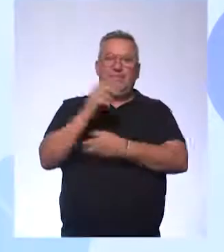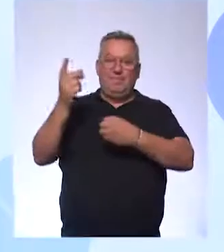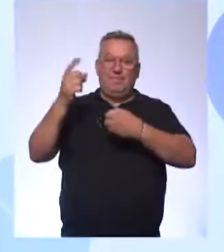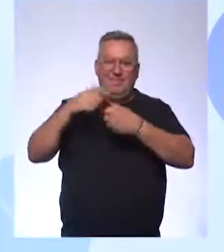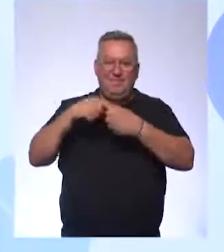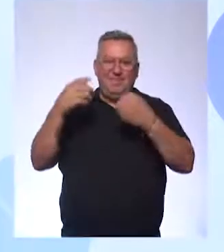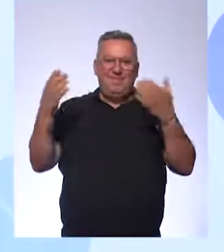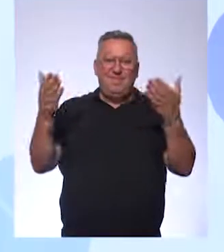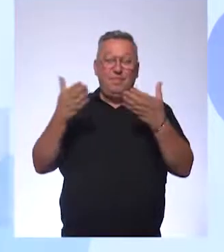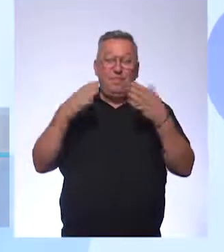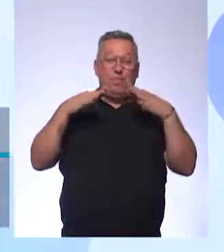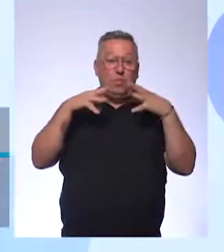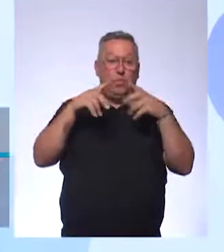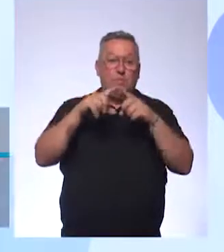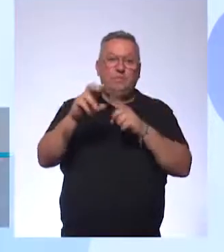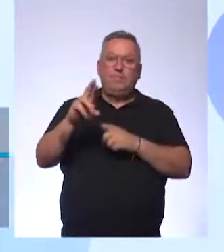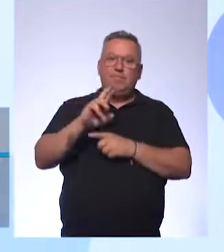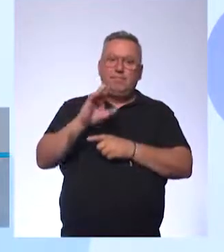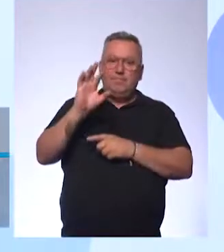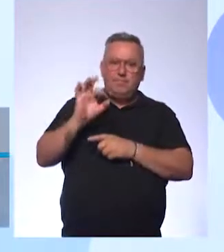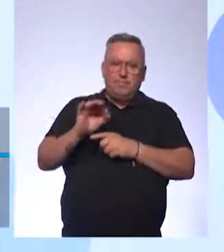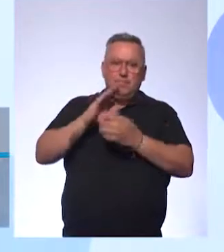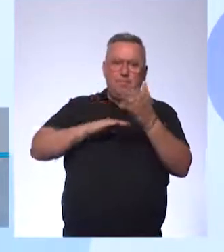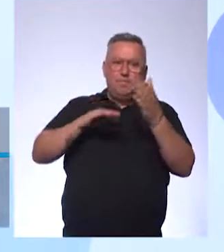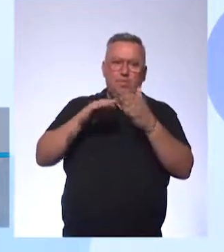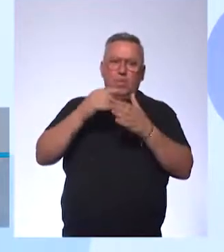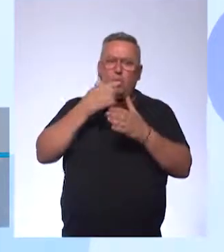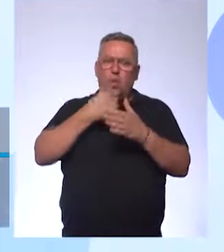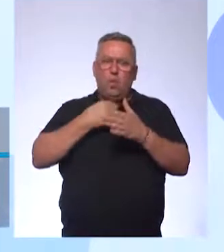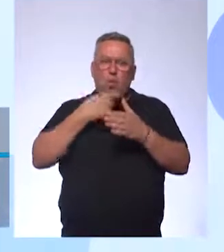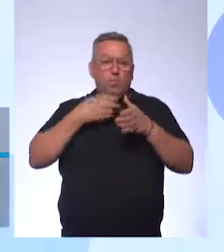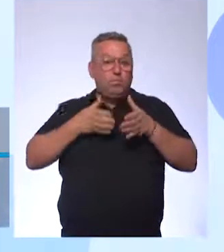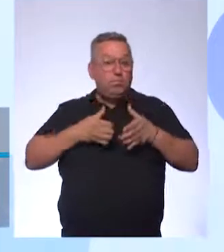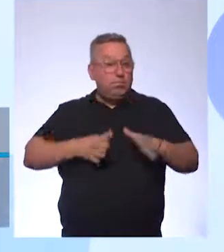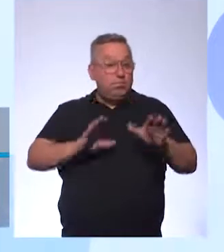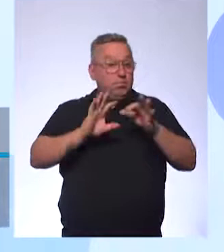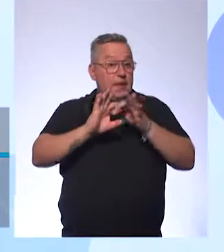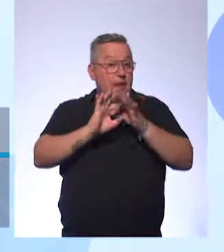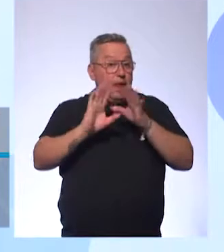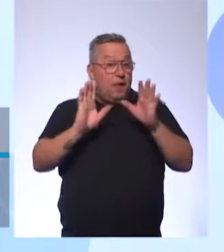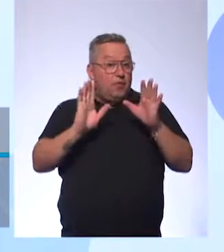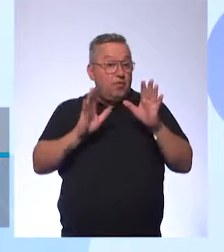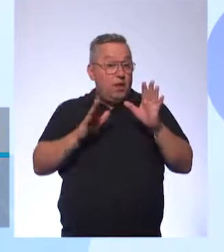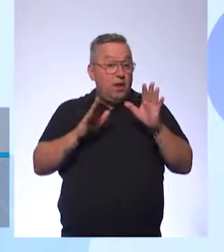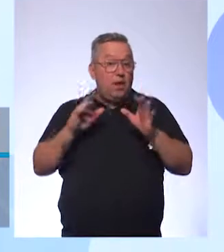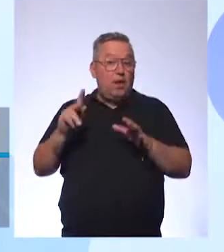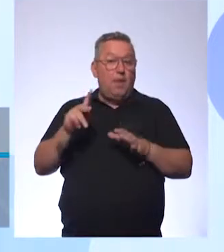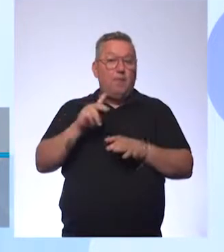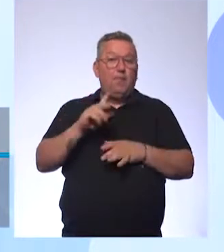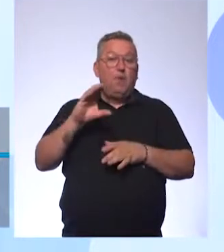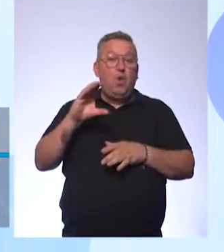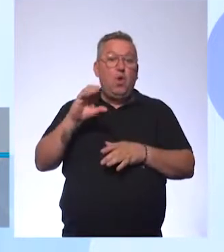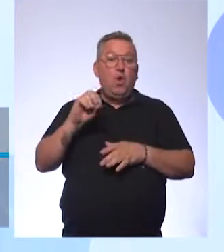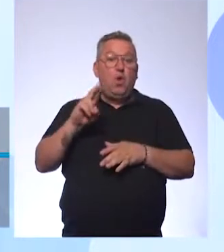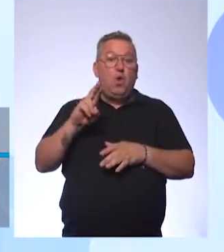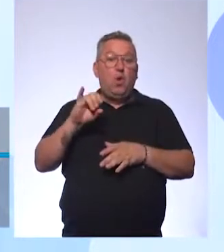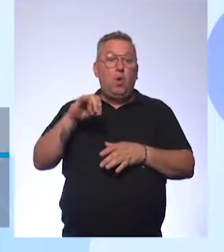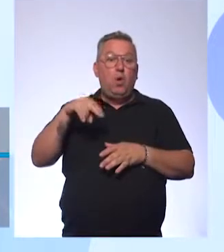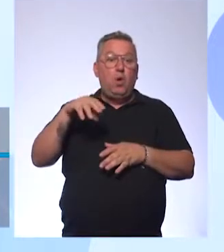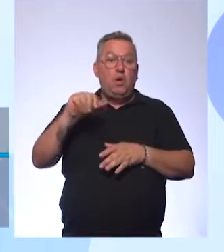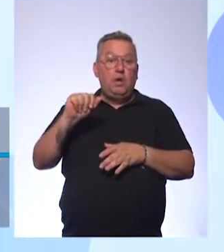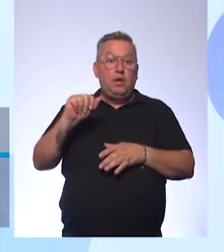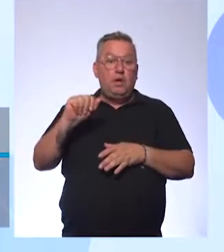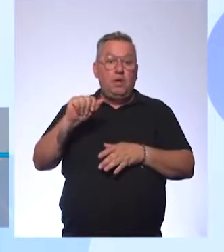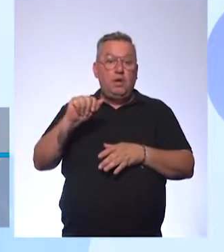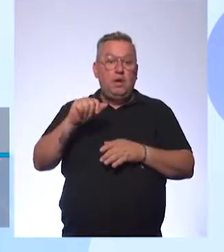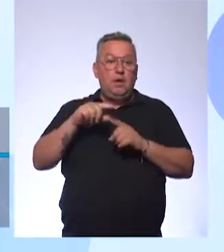Voltamos. Ó, no geral, eles estão respondendo que todos os homens nascem livres. A Procorina, ela trouxe assim, Stephanie do